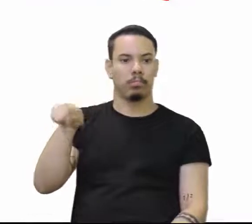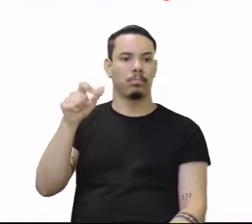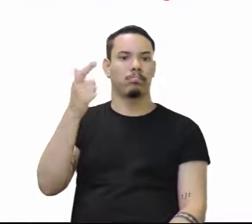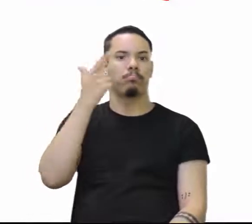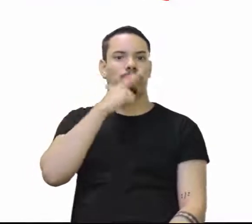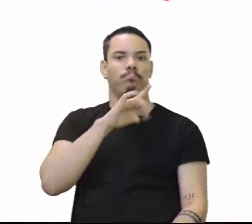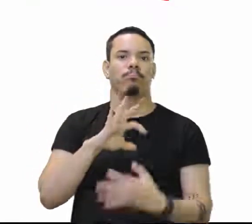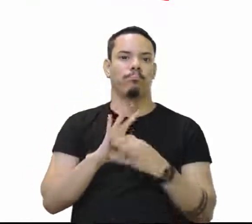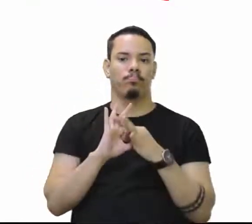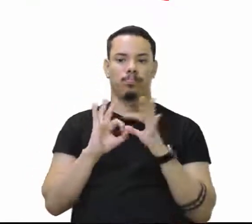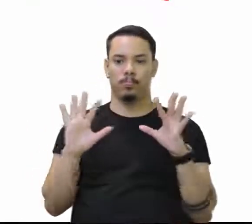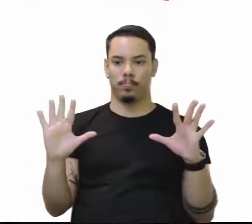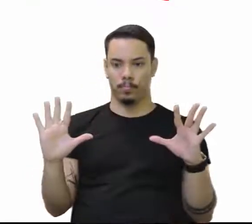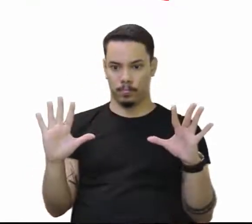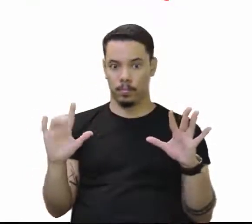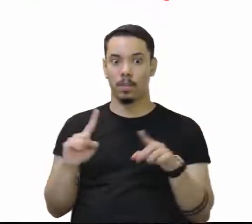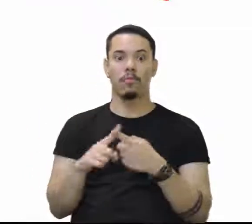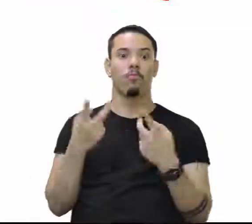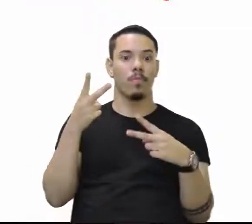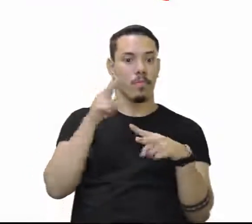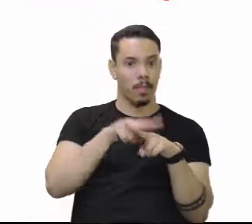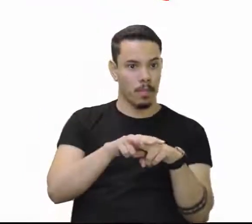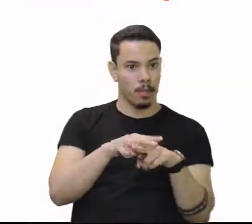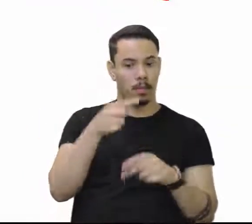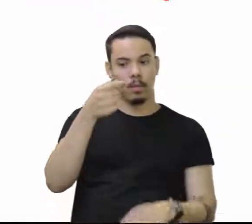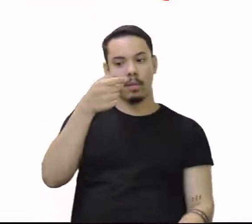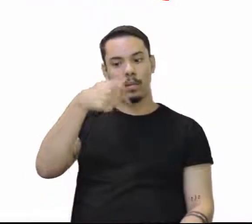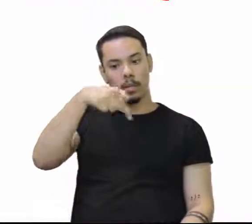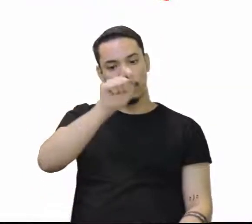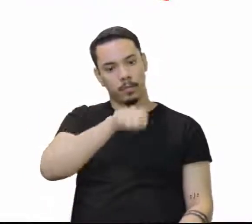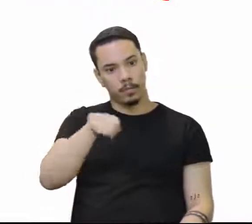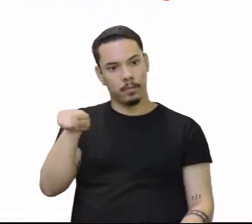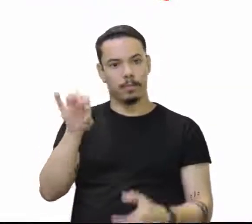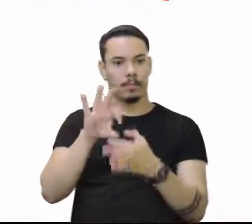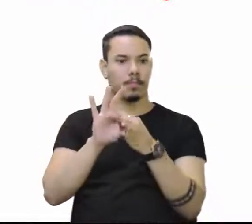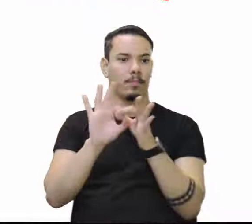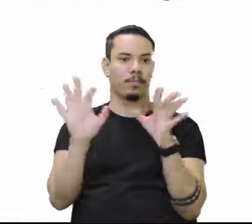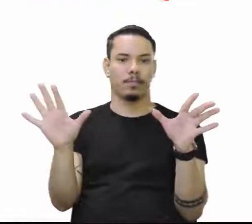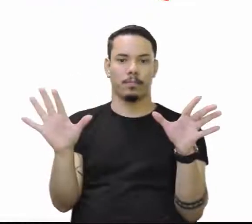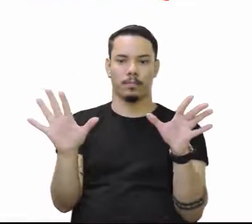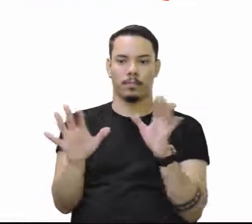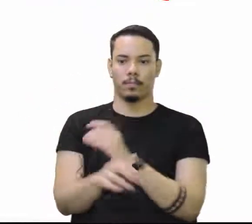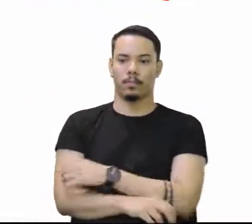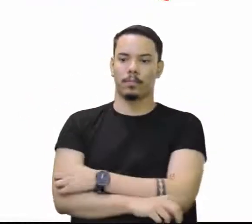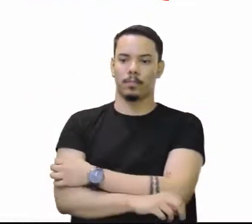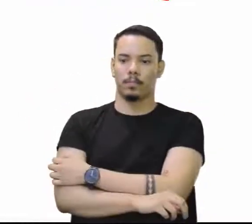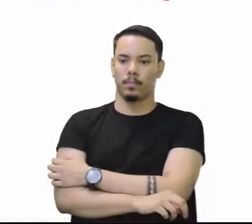absolvido. Chegou a ser preso, Aloysio Ferreira, que ele estava como desertor do